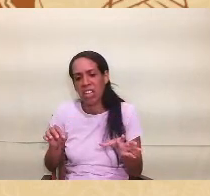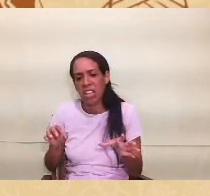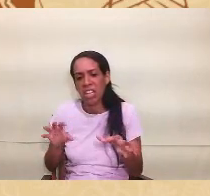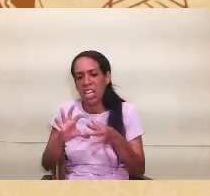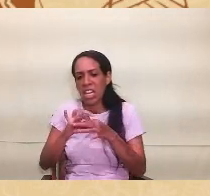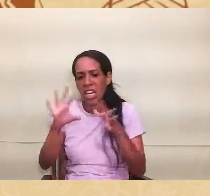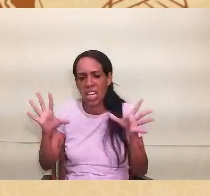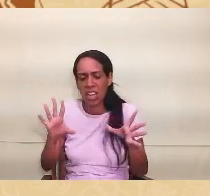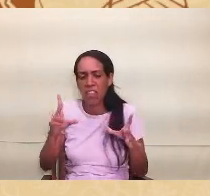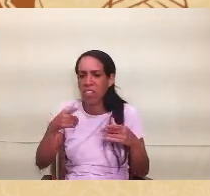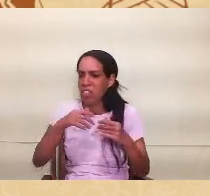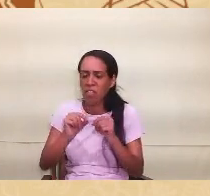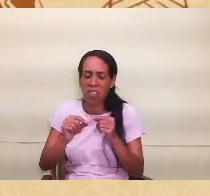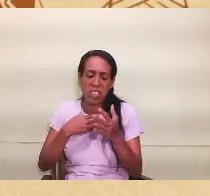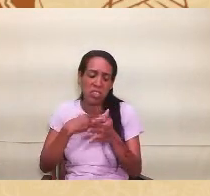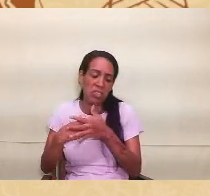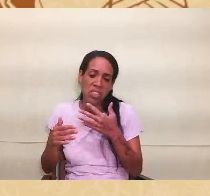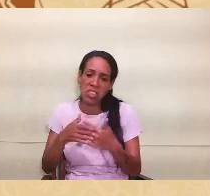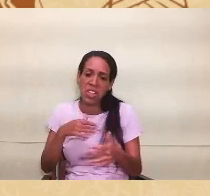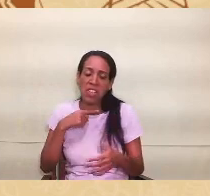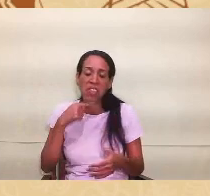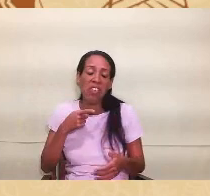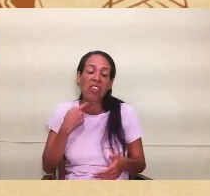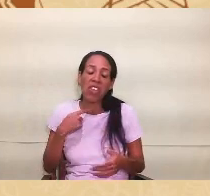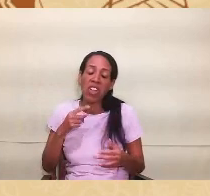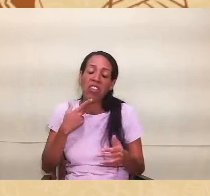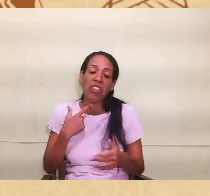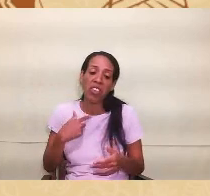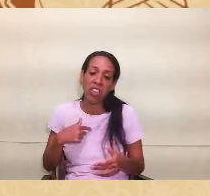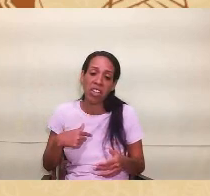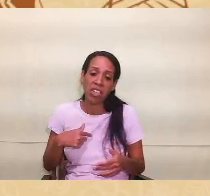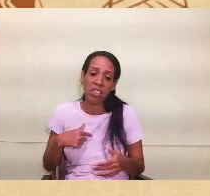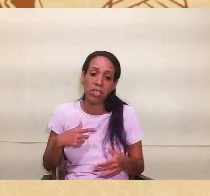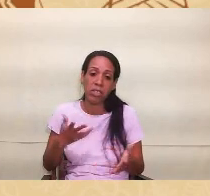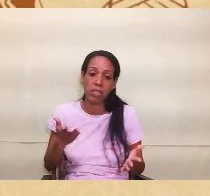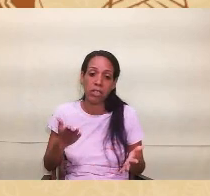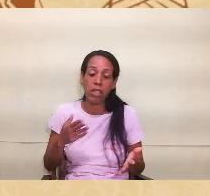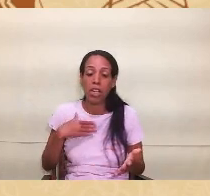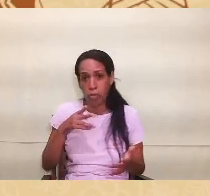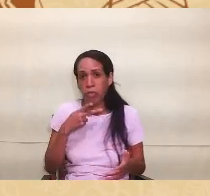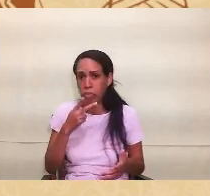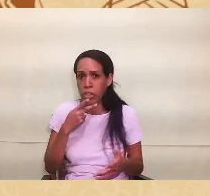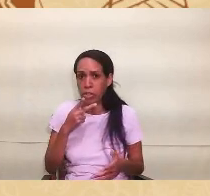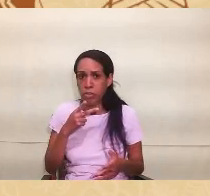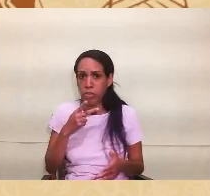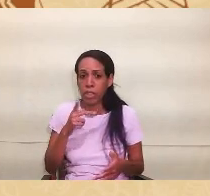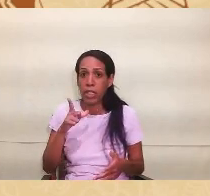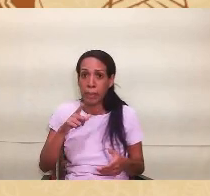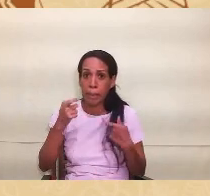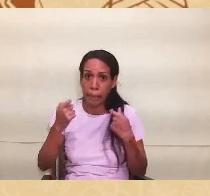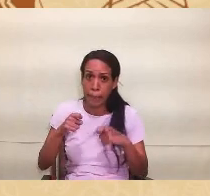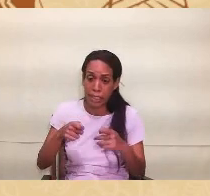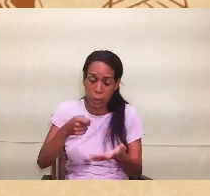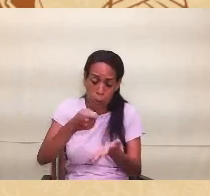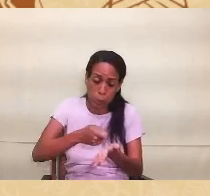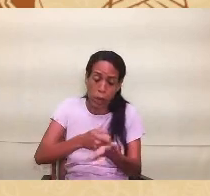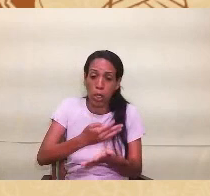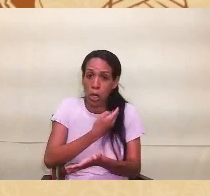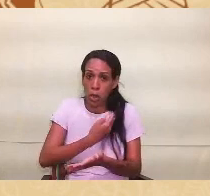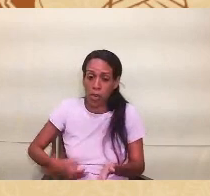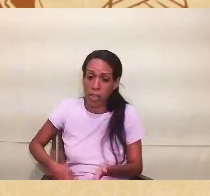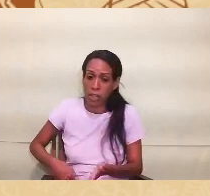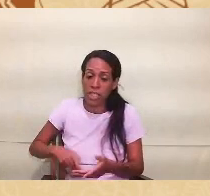para vocês fazer a desgraça que quiserem, né? Então, por isso que eu digo, a gente tem que andar, exigir do Estado, mas